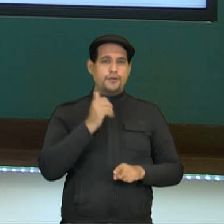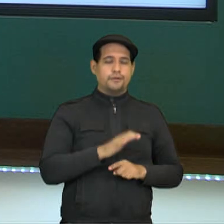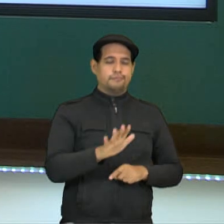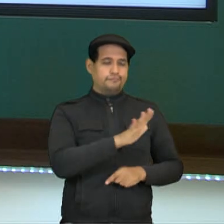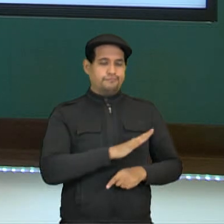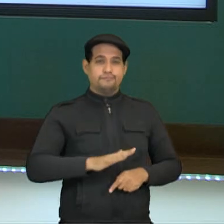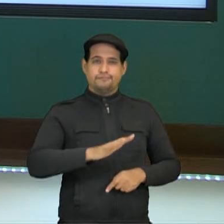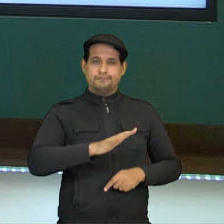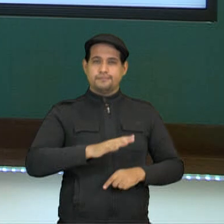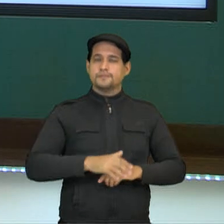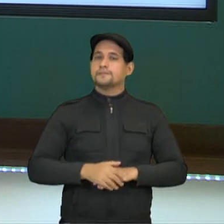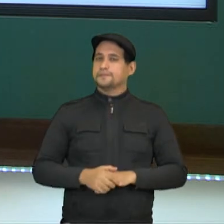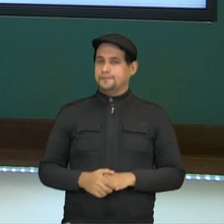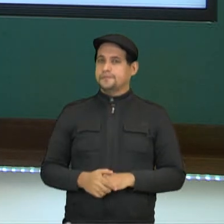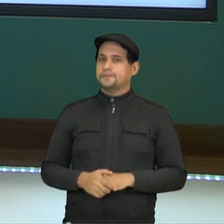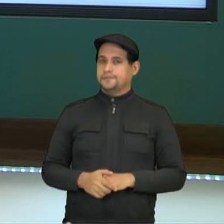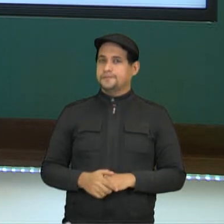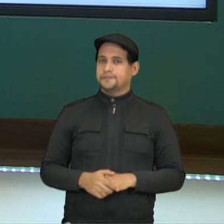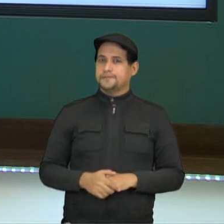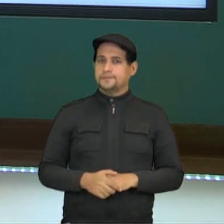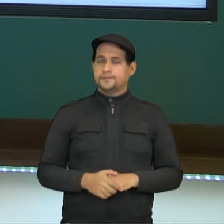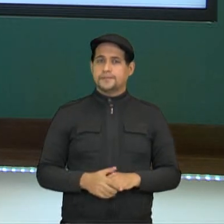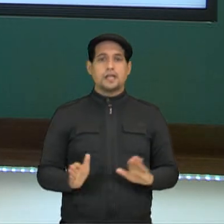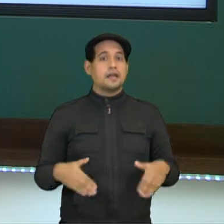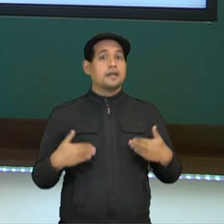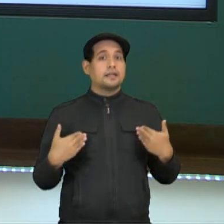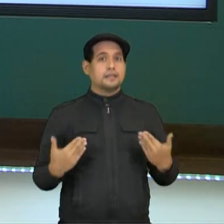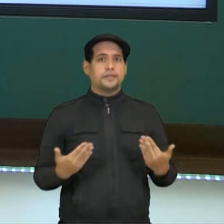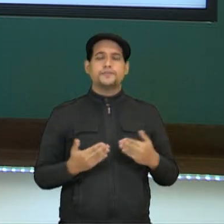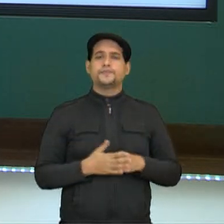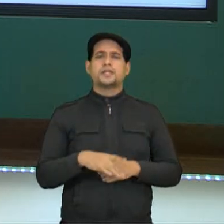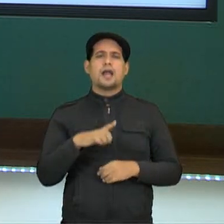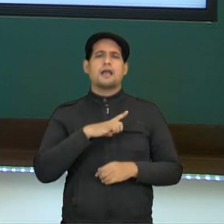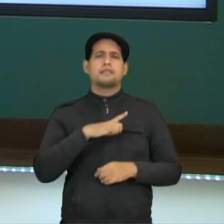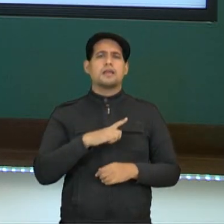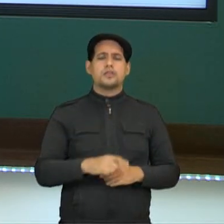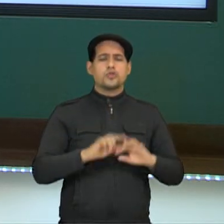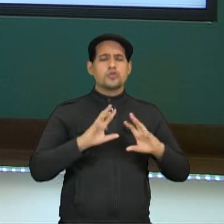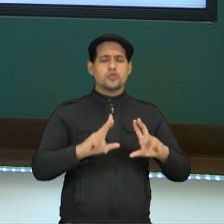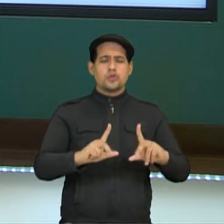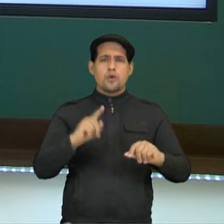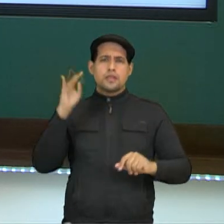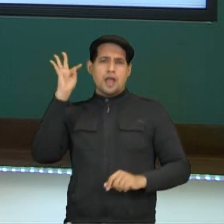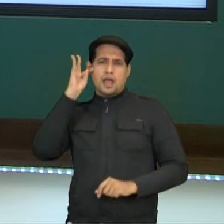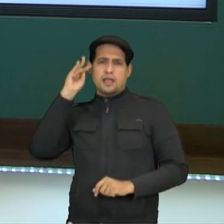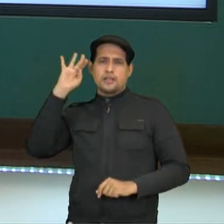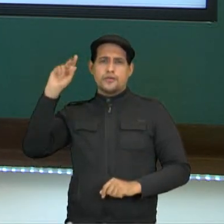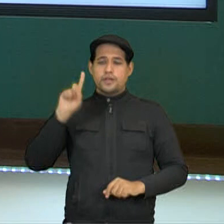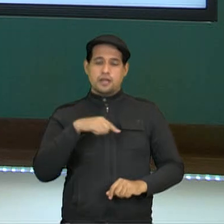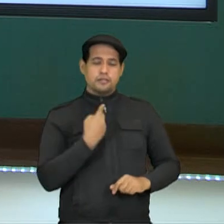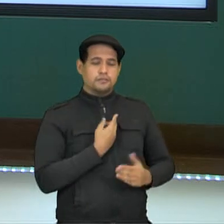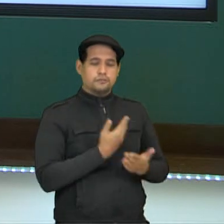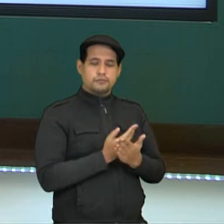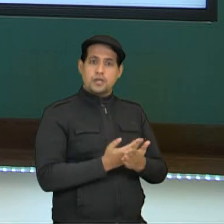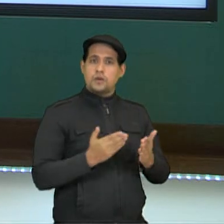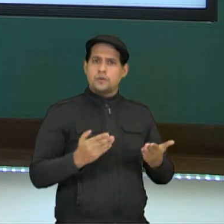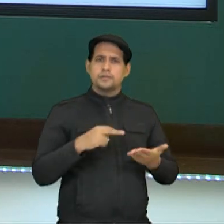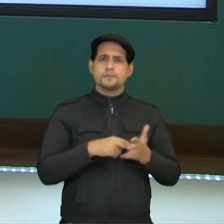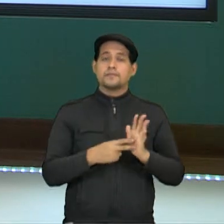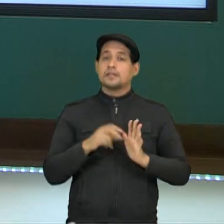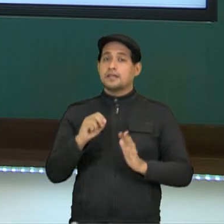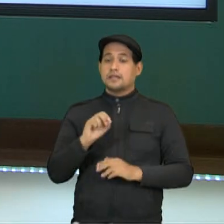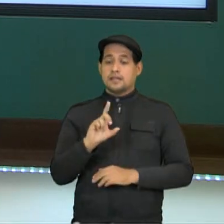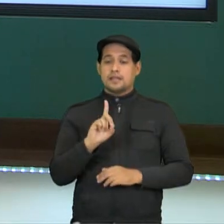determinado ambiente. E é aí que entra toda a teoria que a gente vai estudar hoje, que é a teoria